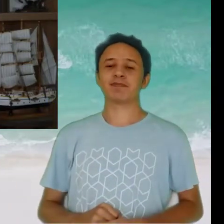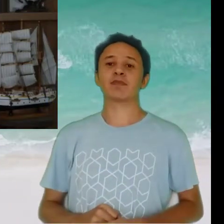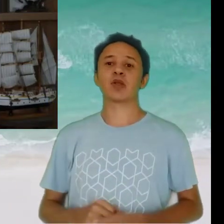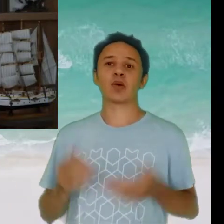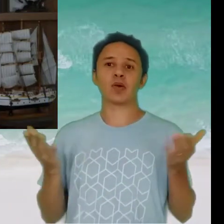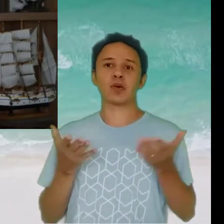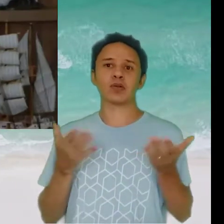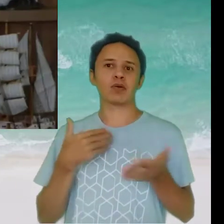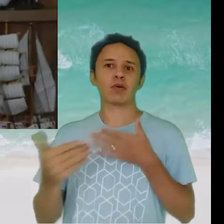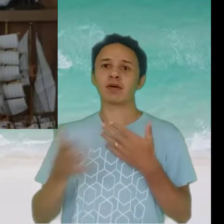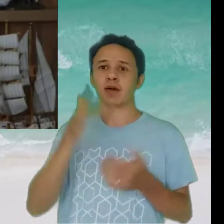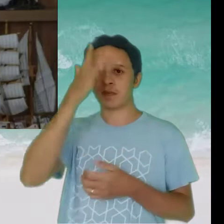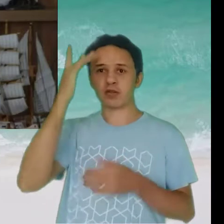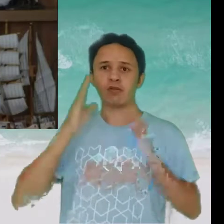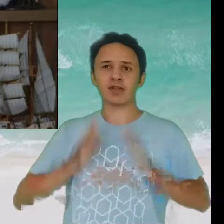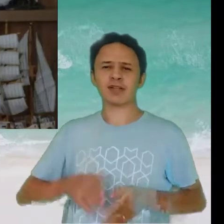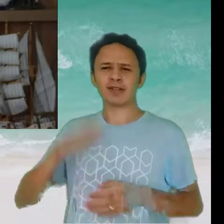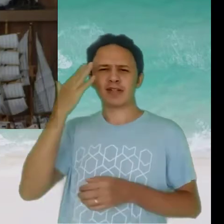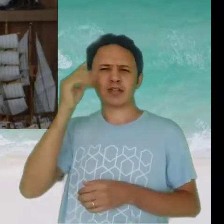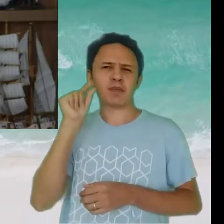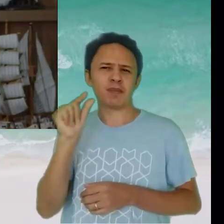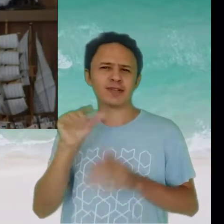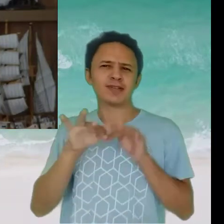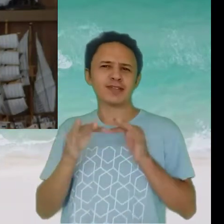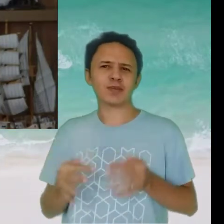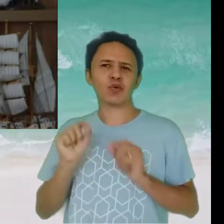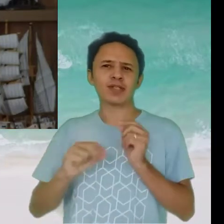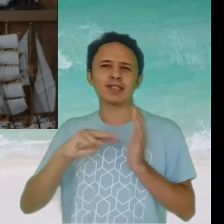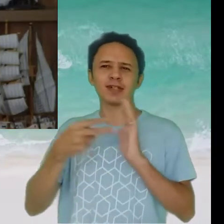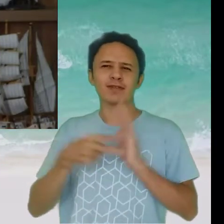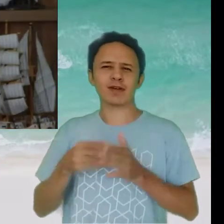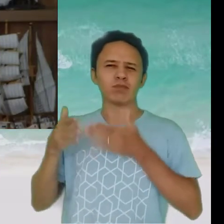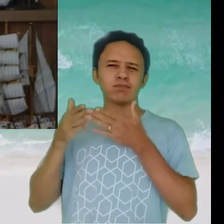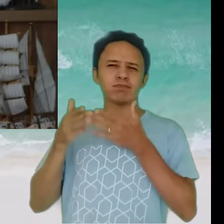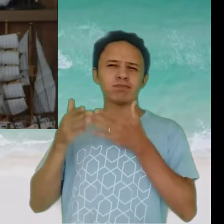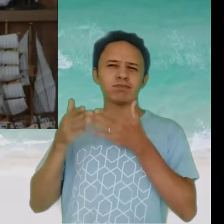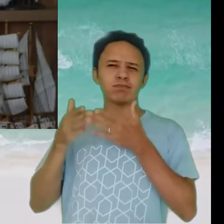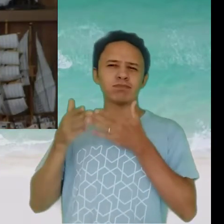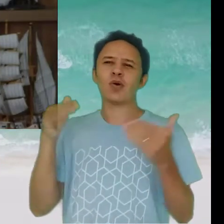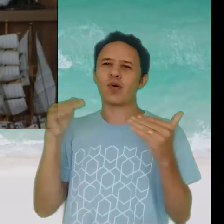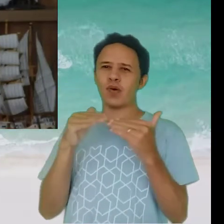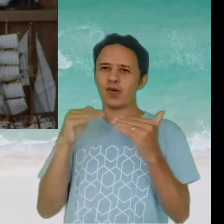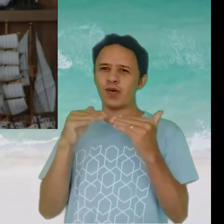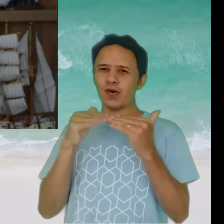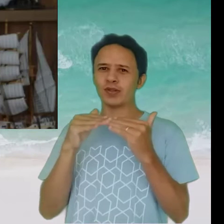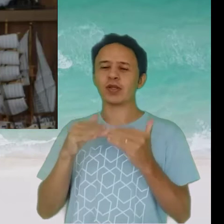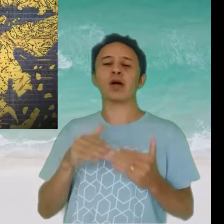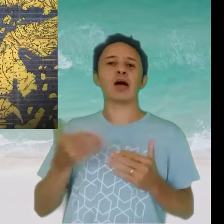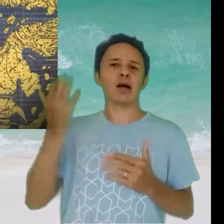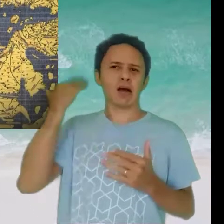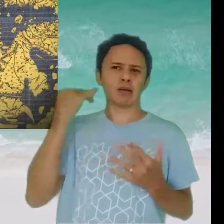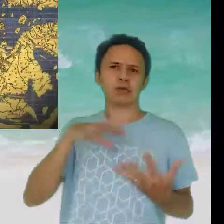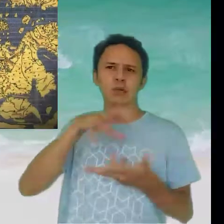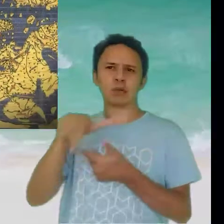britânico Adam Smith. E hoje em dia, qualquer pessoa honesta que entenda o mínimo do que significou as grandes navegações vai concordar com isso.